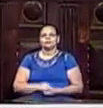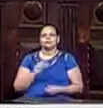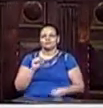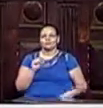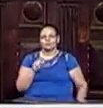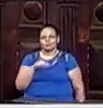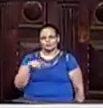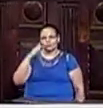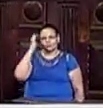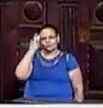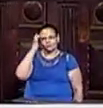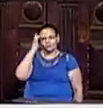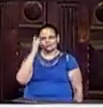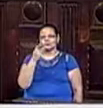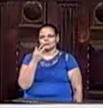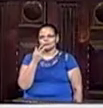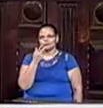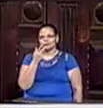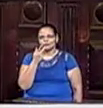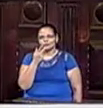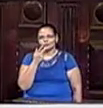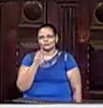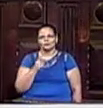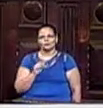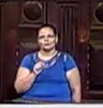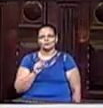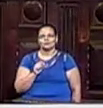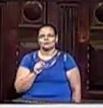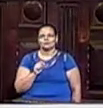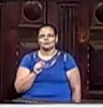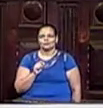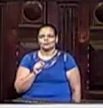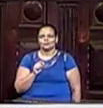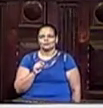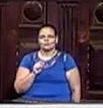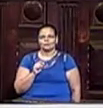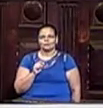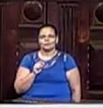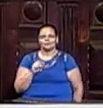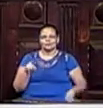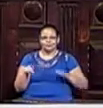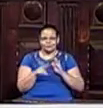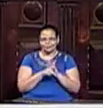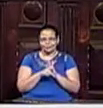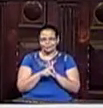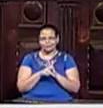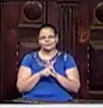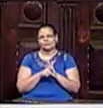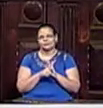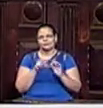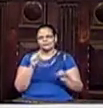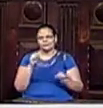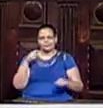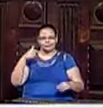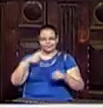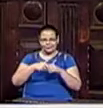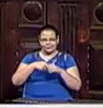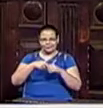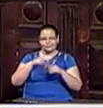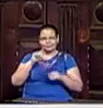daquilo que a gente diz da adulteração do próprio